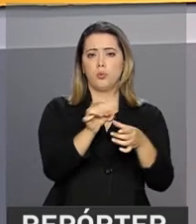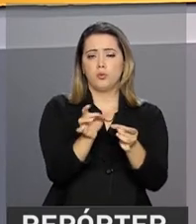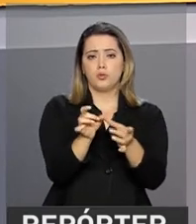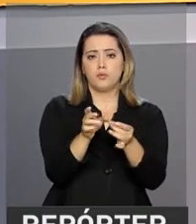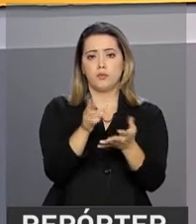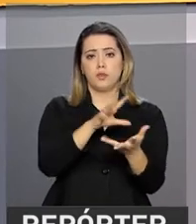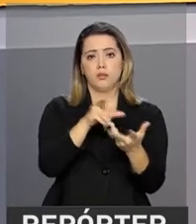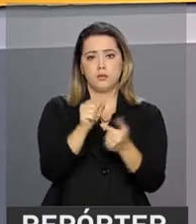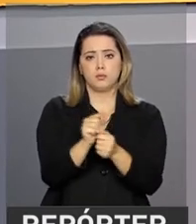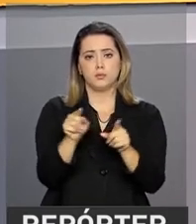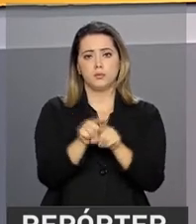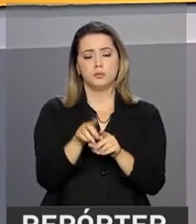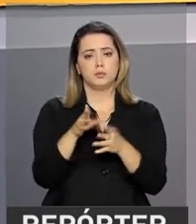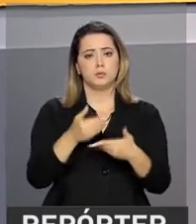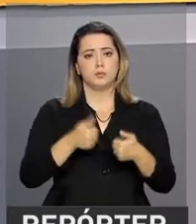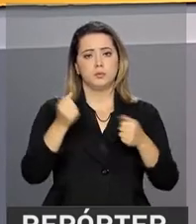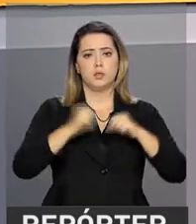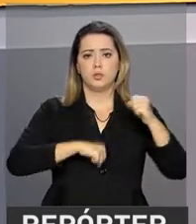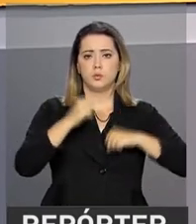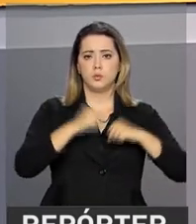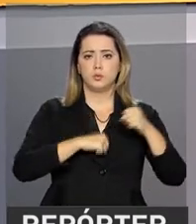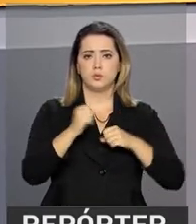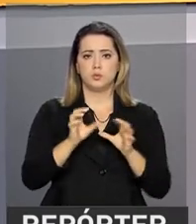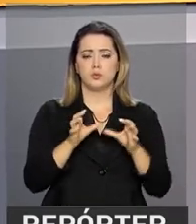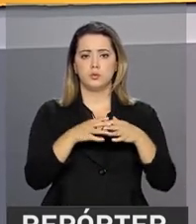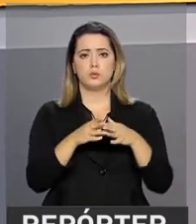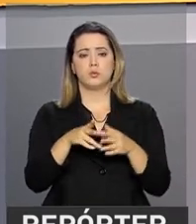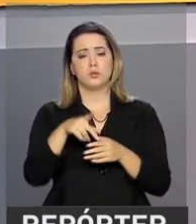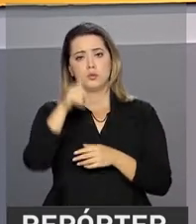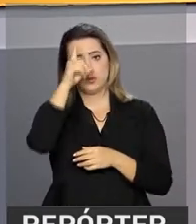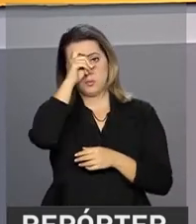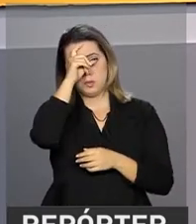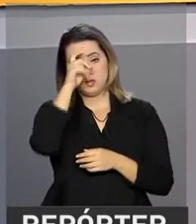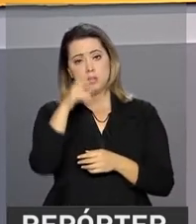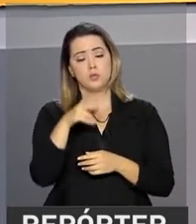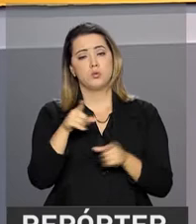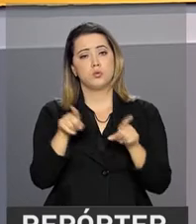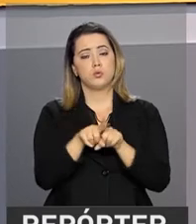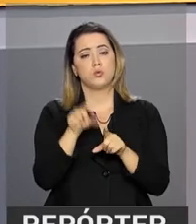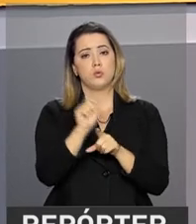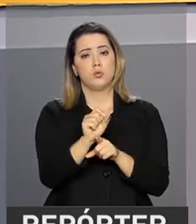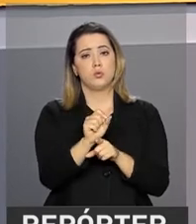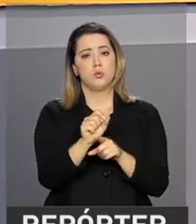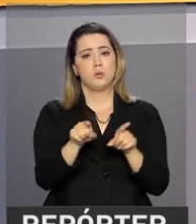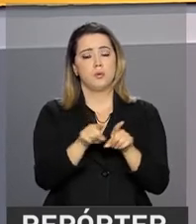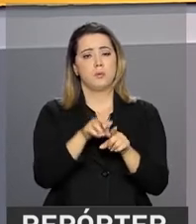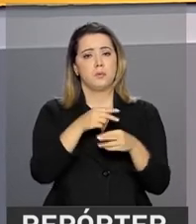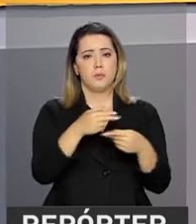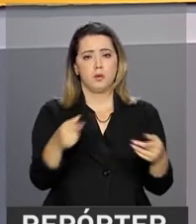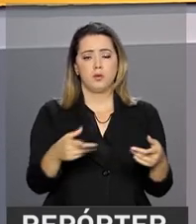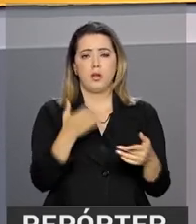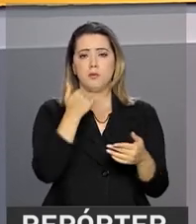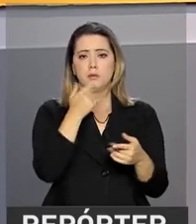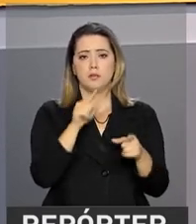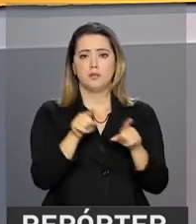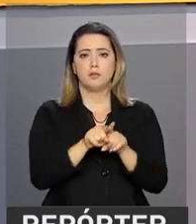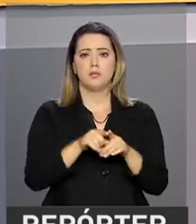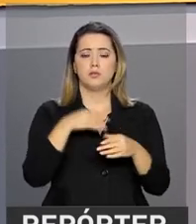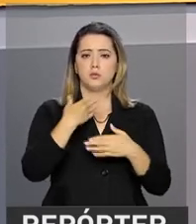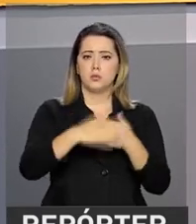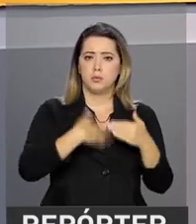de equipamentos para indústrias dos setores médico hospitalar autopeças alimentício eletroeletrônico e de